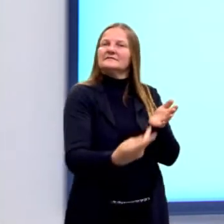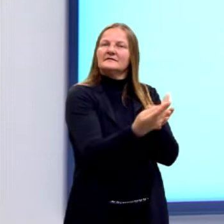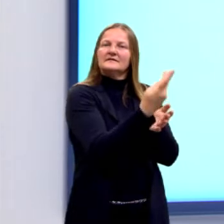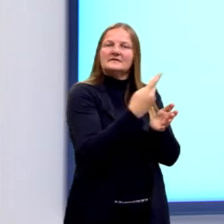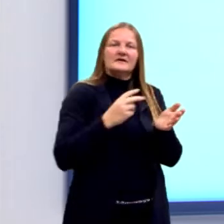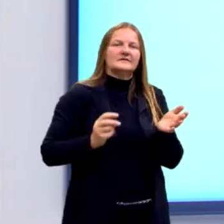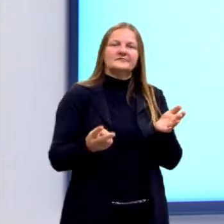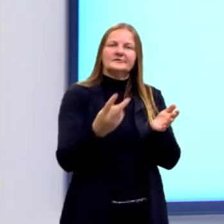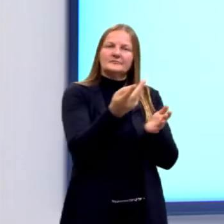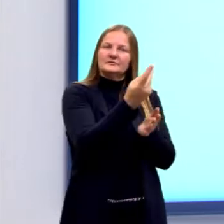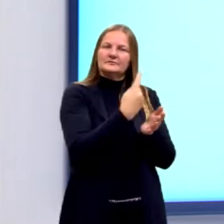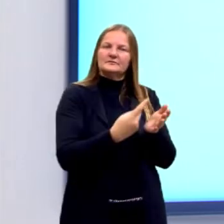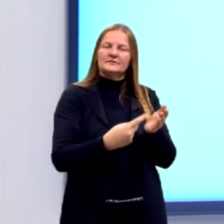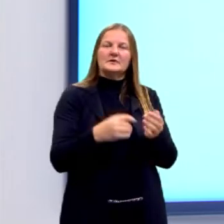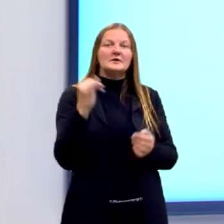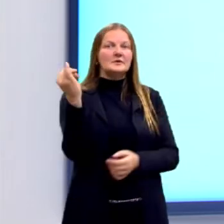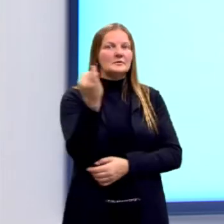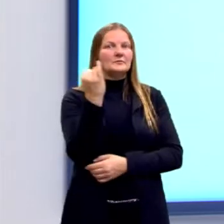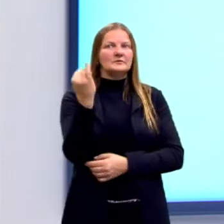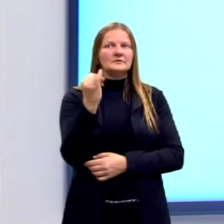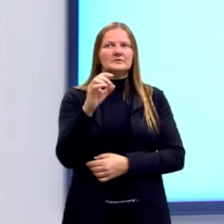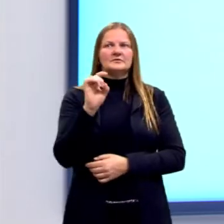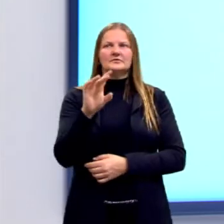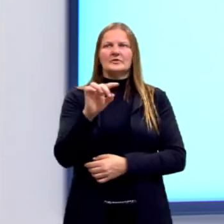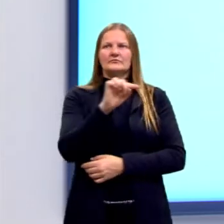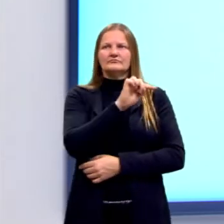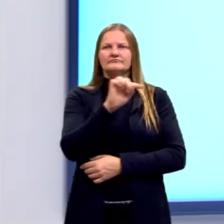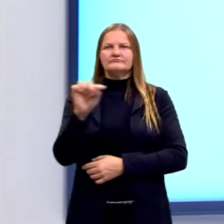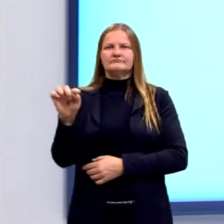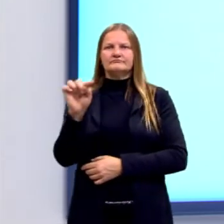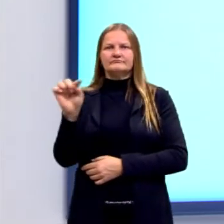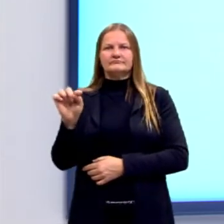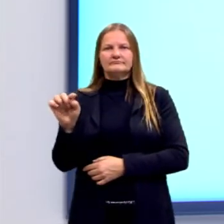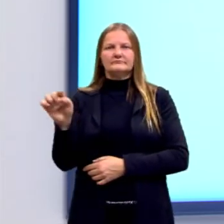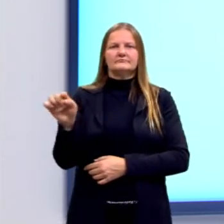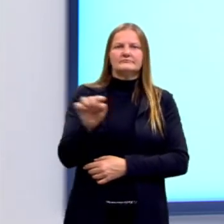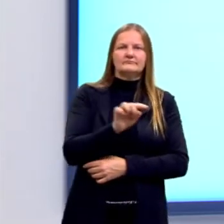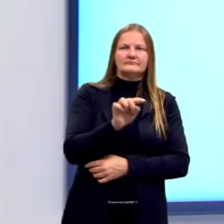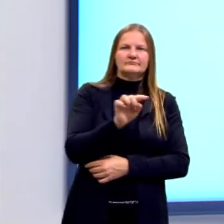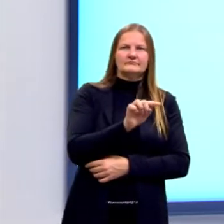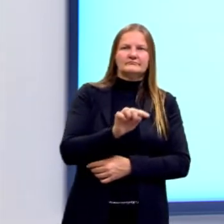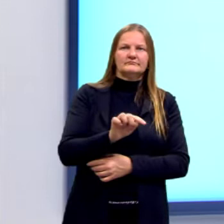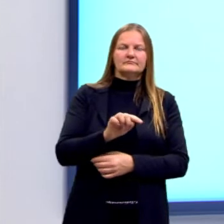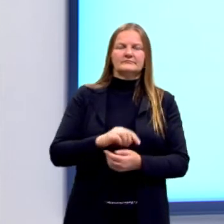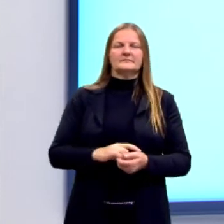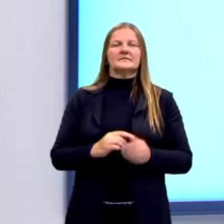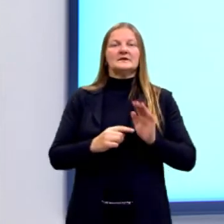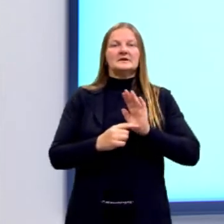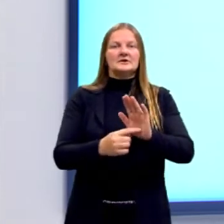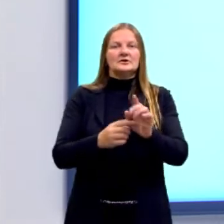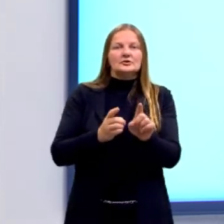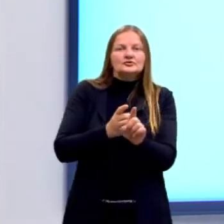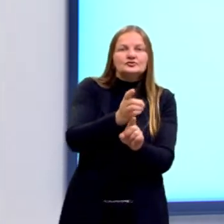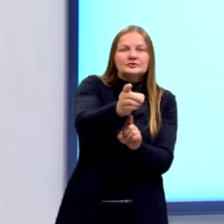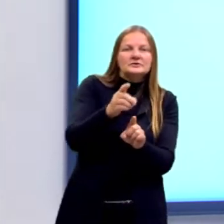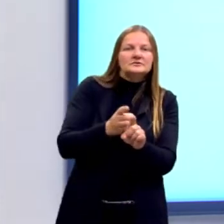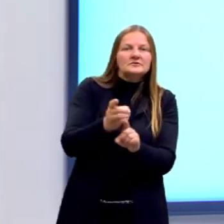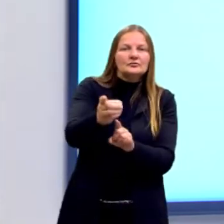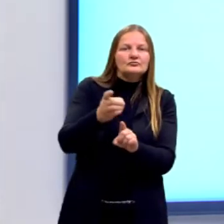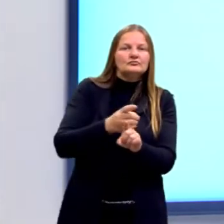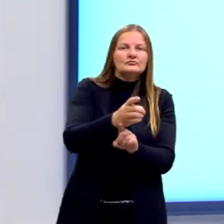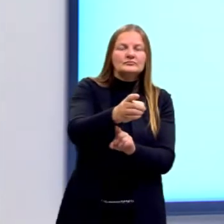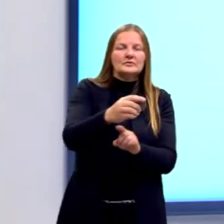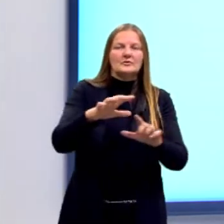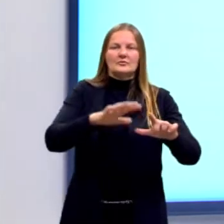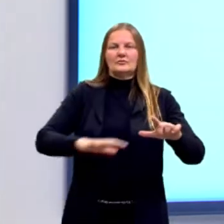vez o que é importante né a gente não fazer só as minhas mas colocar as flechinhas para indicar né Então as linhas de